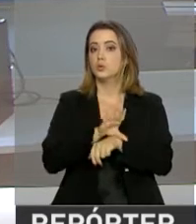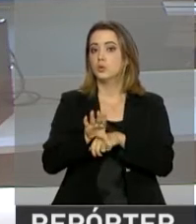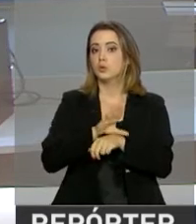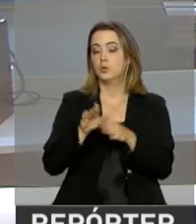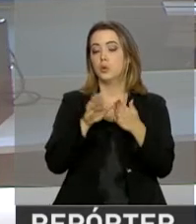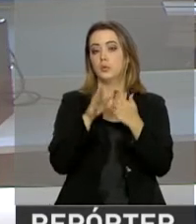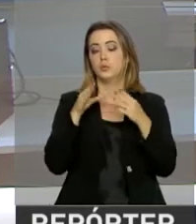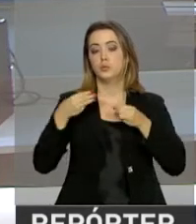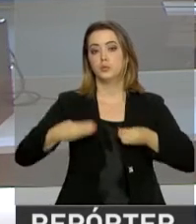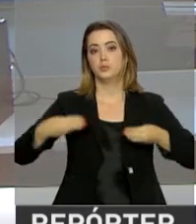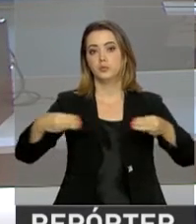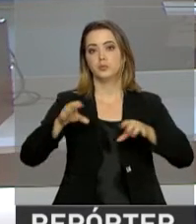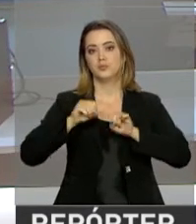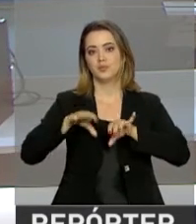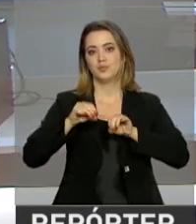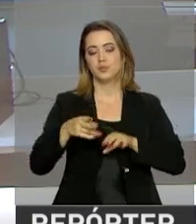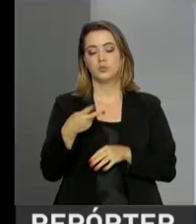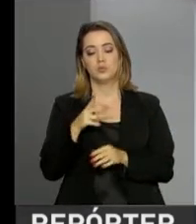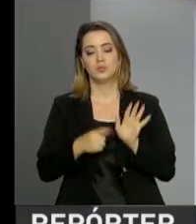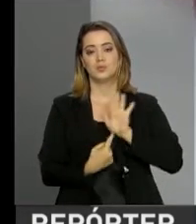um recado com muita arte.